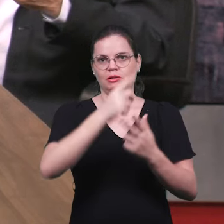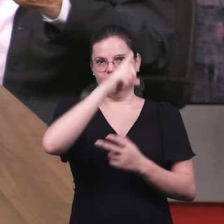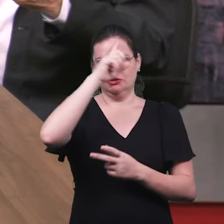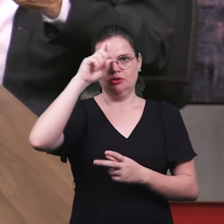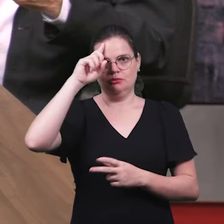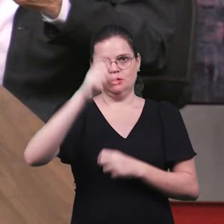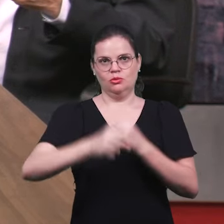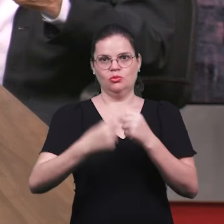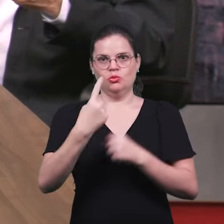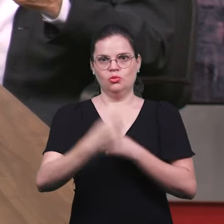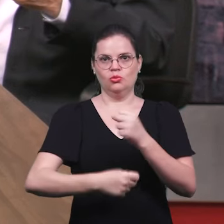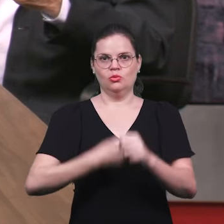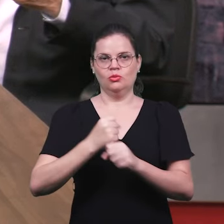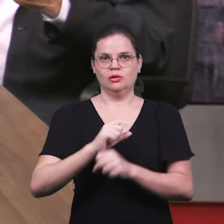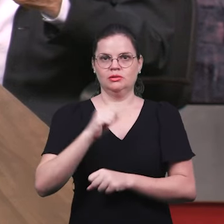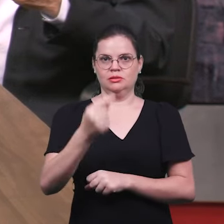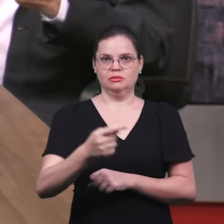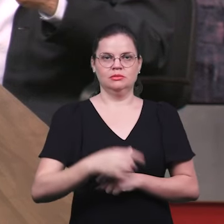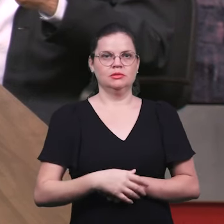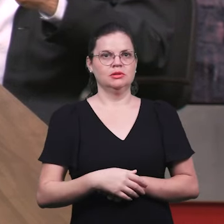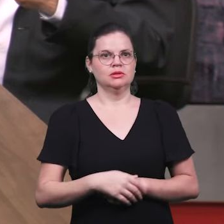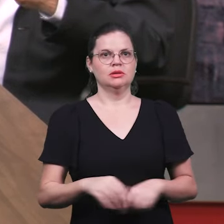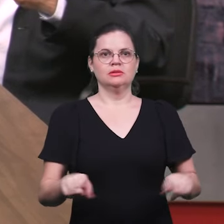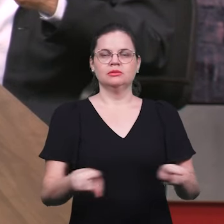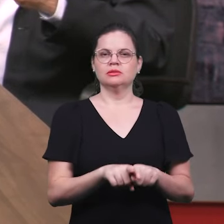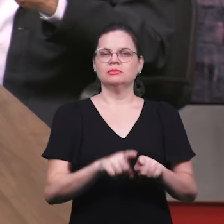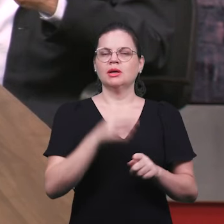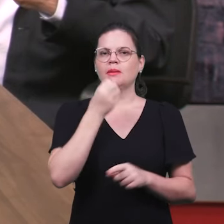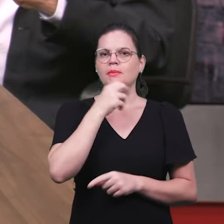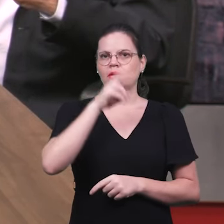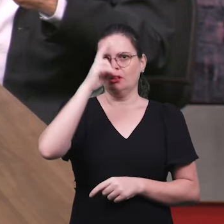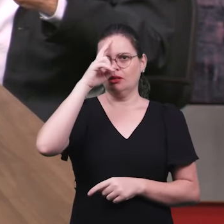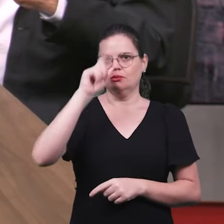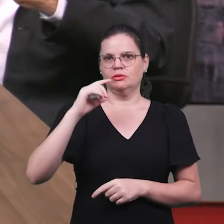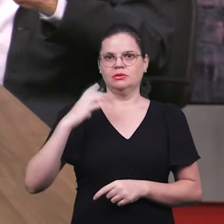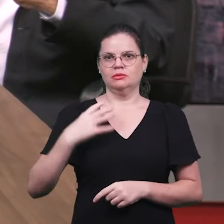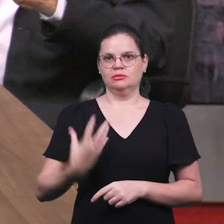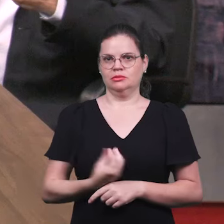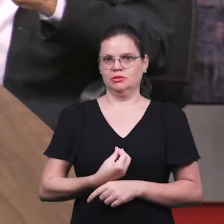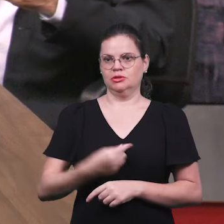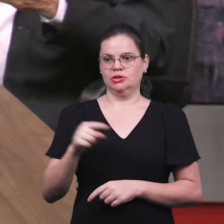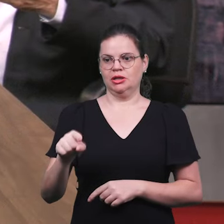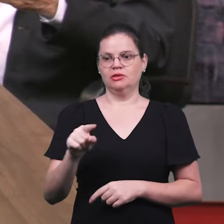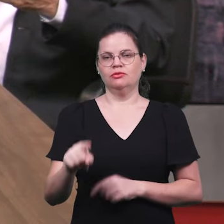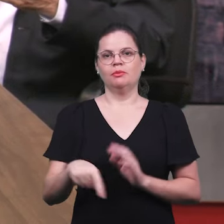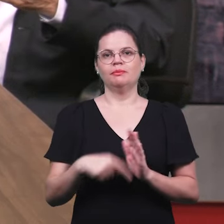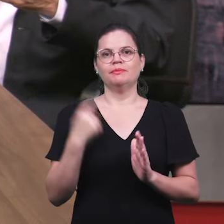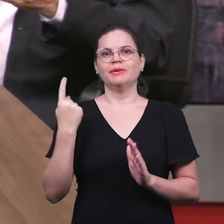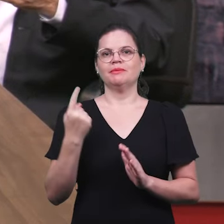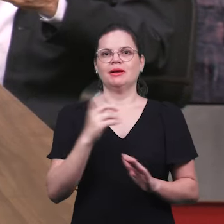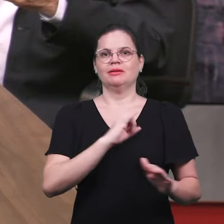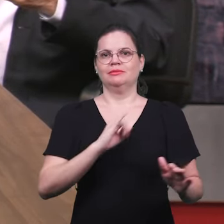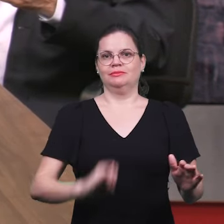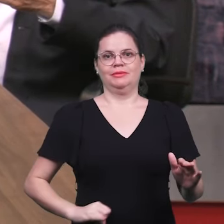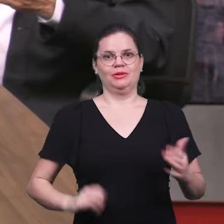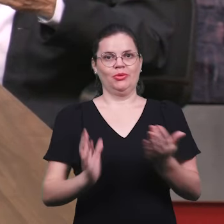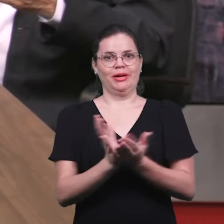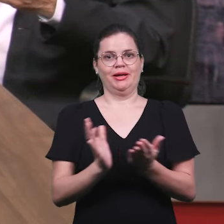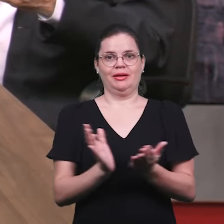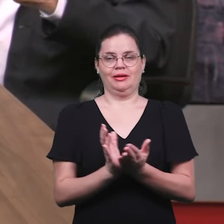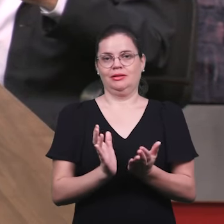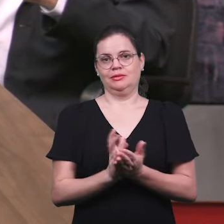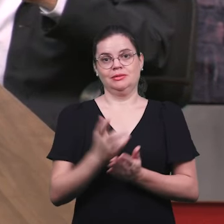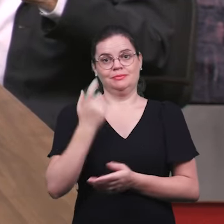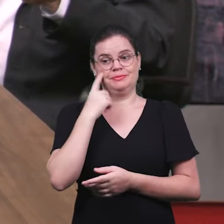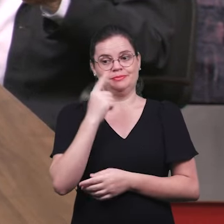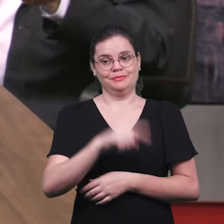coincidência, né? que Constantino foi considerado com todas... o primeiro imperador cristão, né? Foi considerado, né? Considerado.